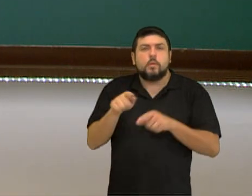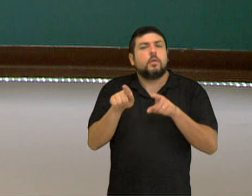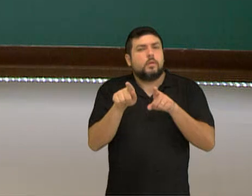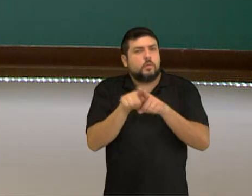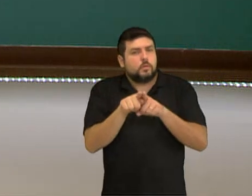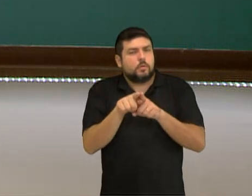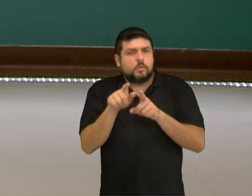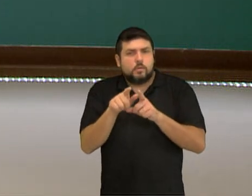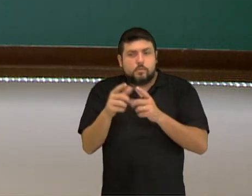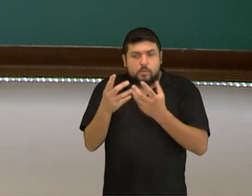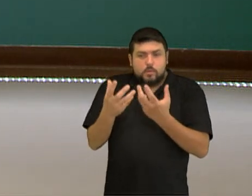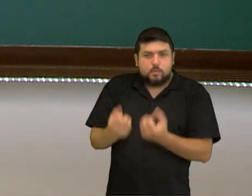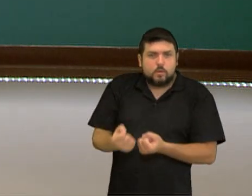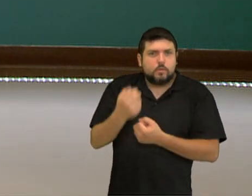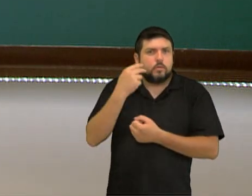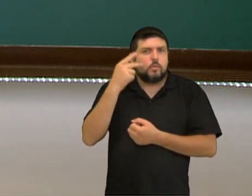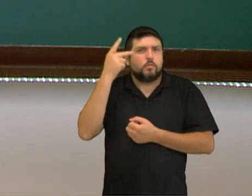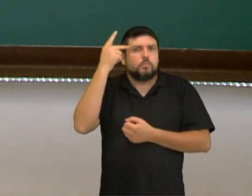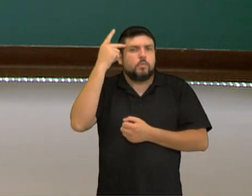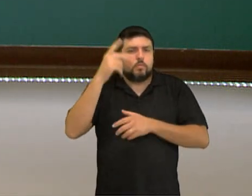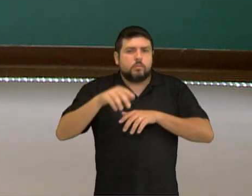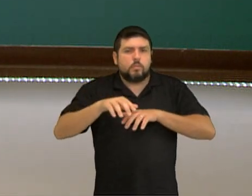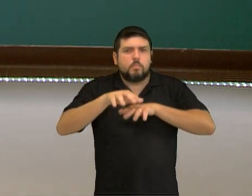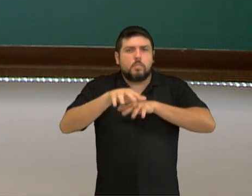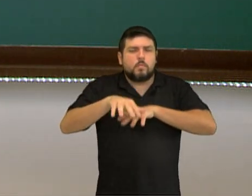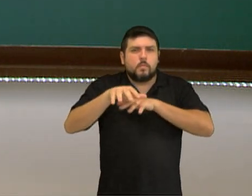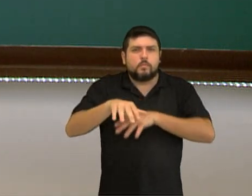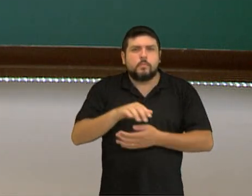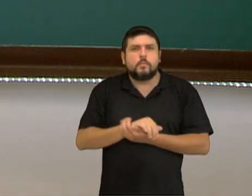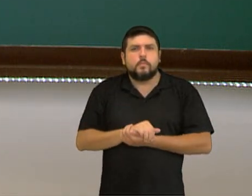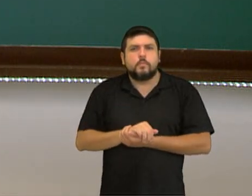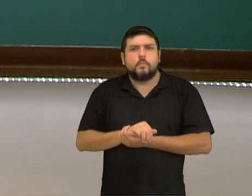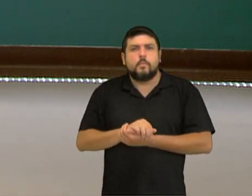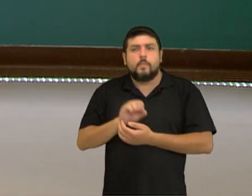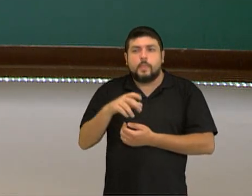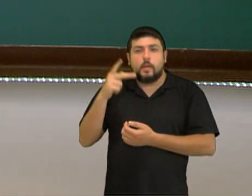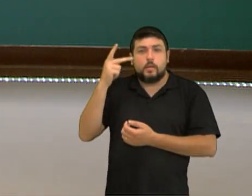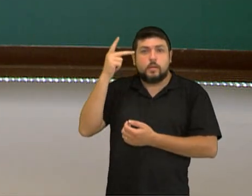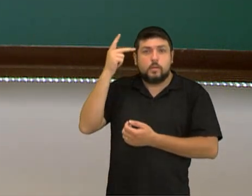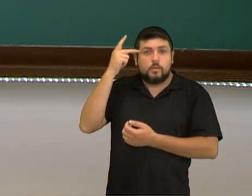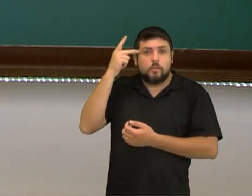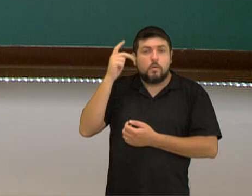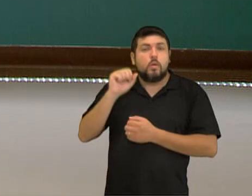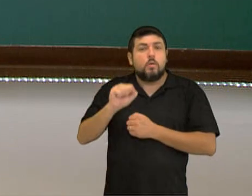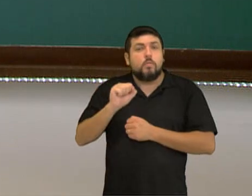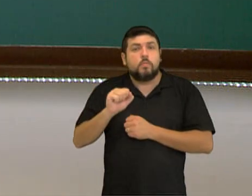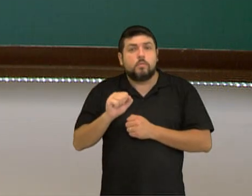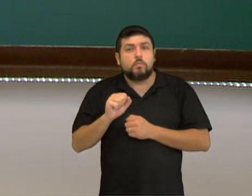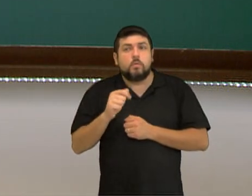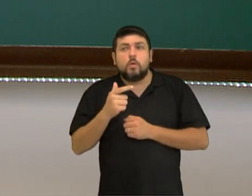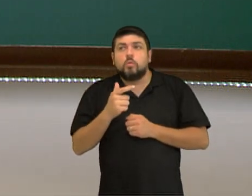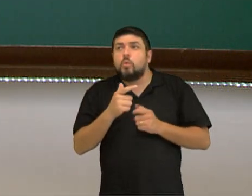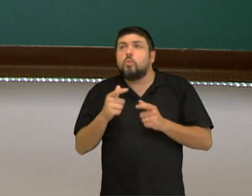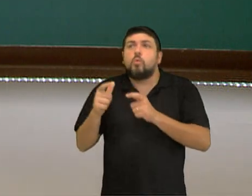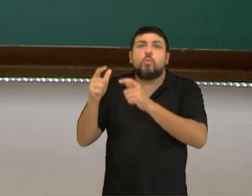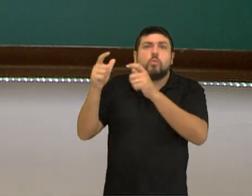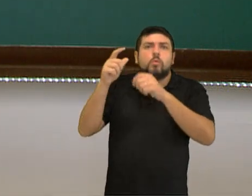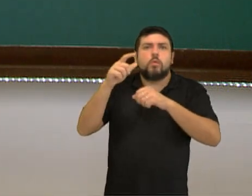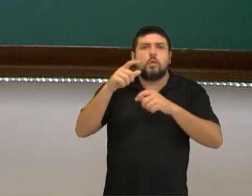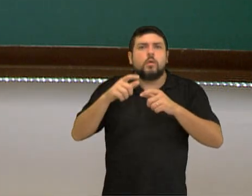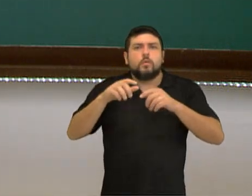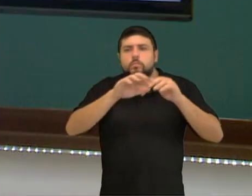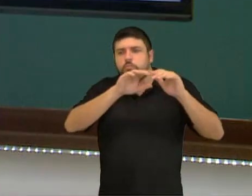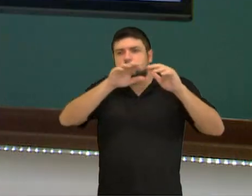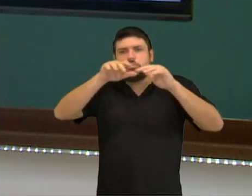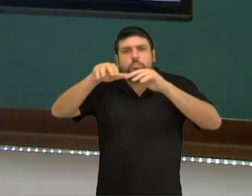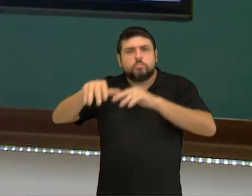Então, como você pudesse participar, sendo de São Paulo, poderia vir participar. Esse era o chamamento que